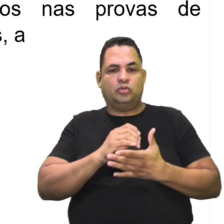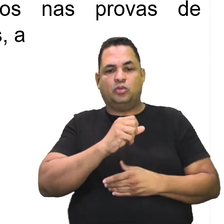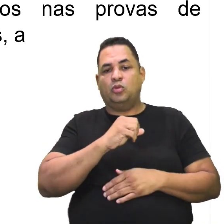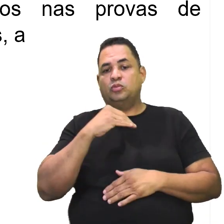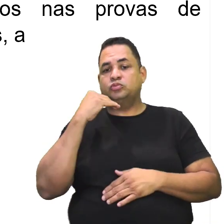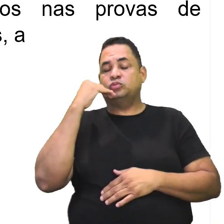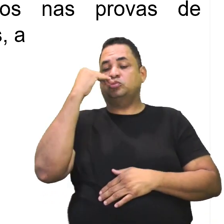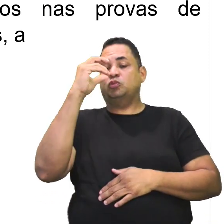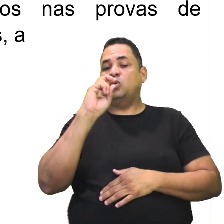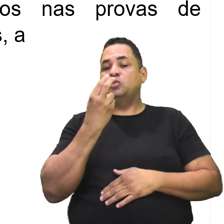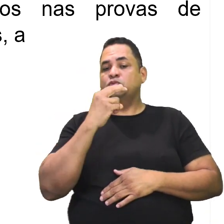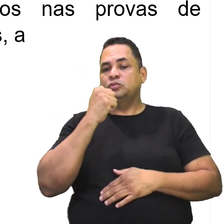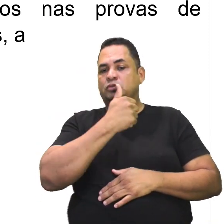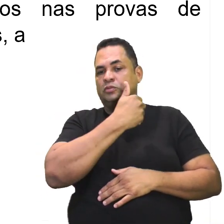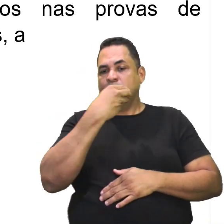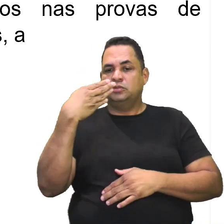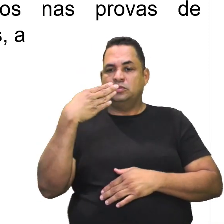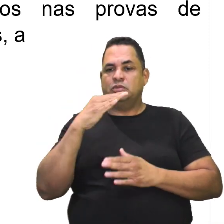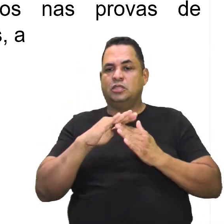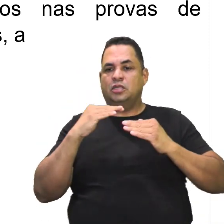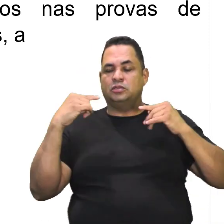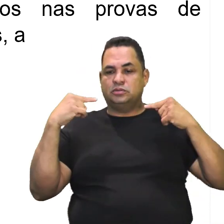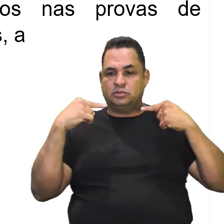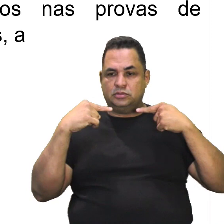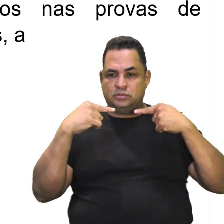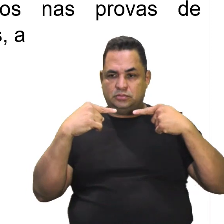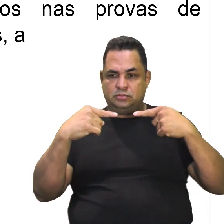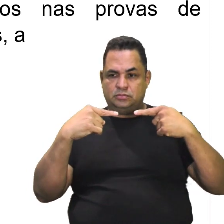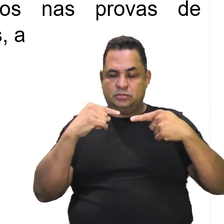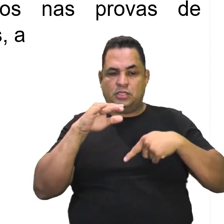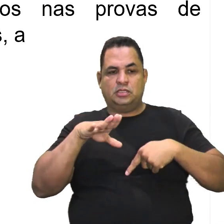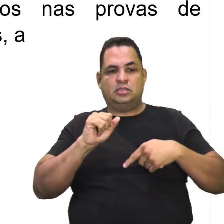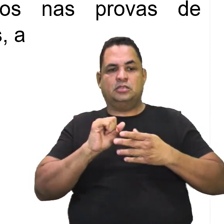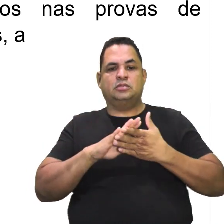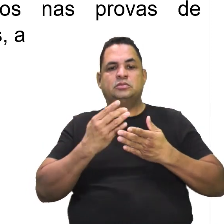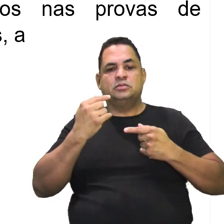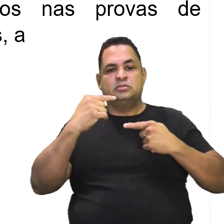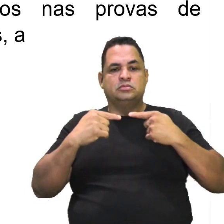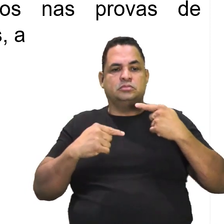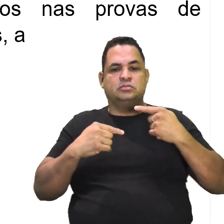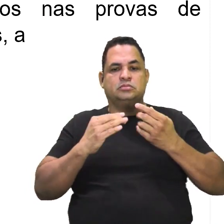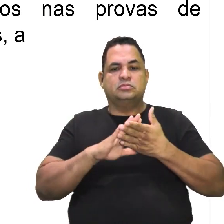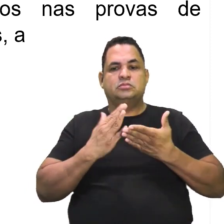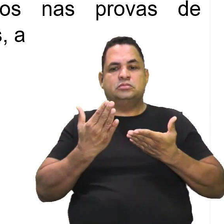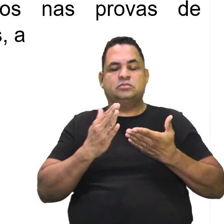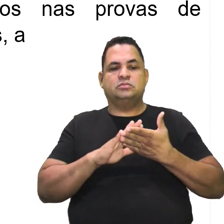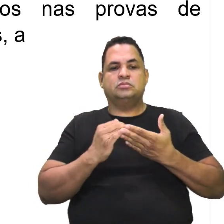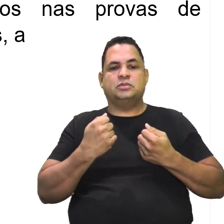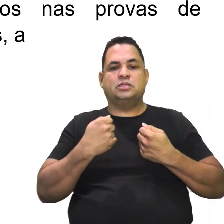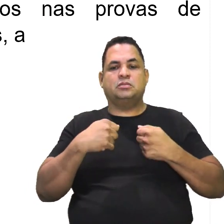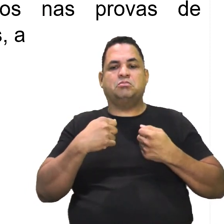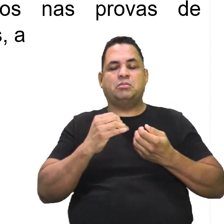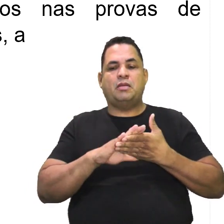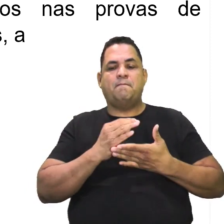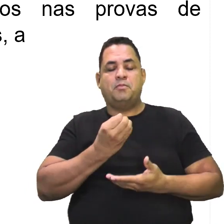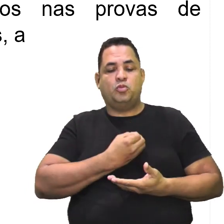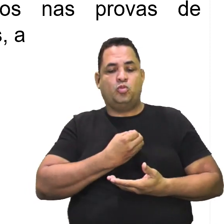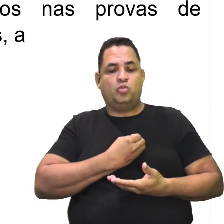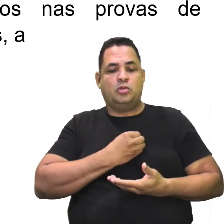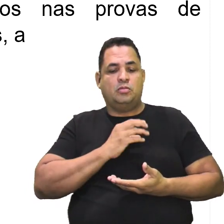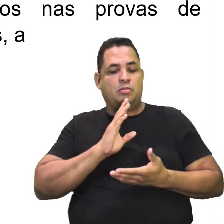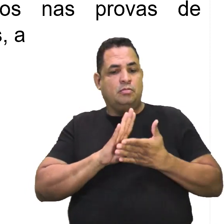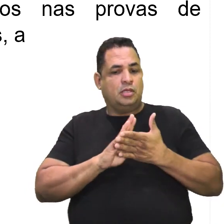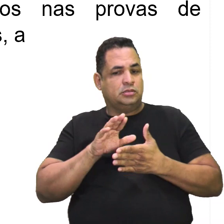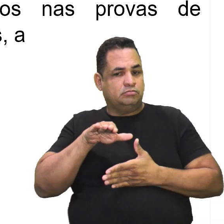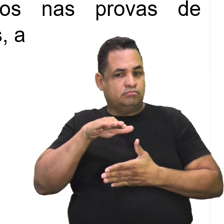14. Em caso de empate na média, o desempate seria em favor da pontuação mais